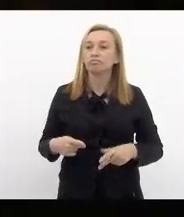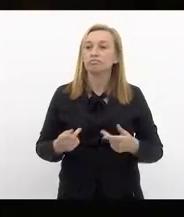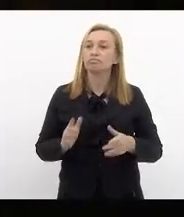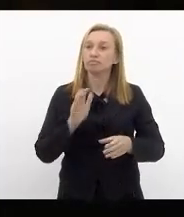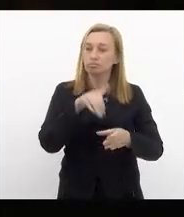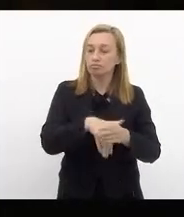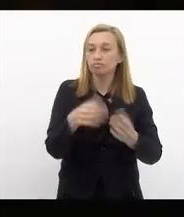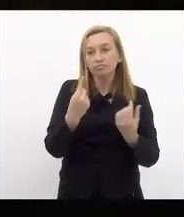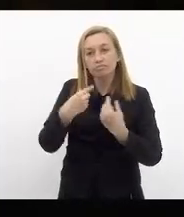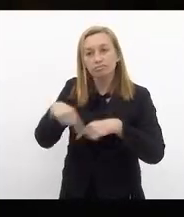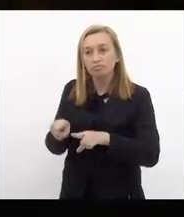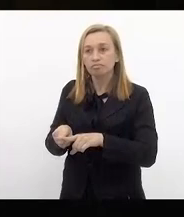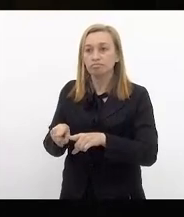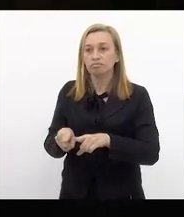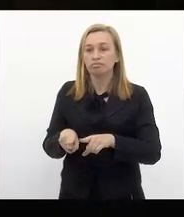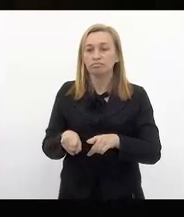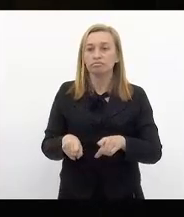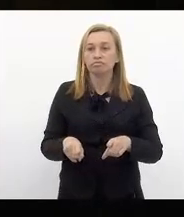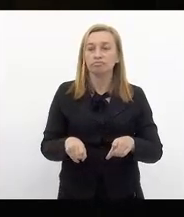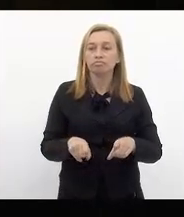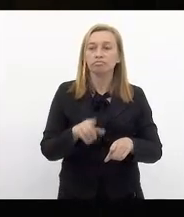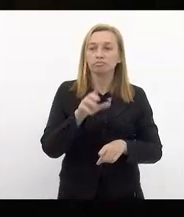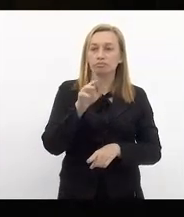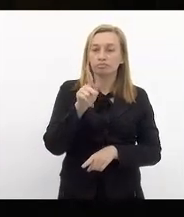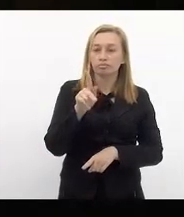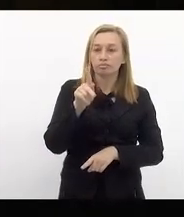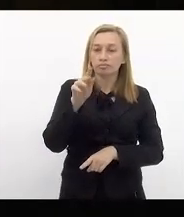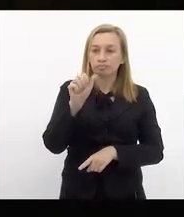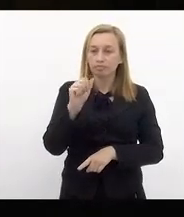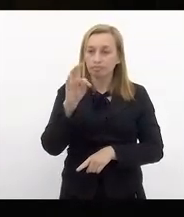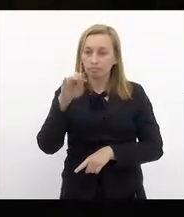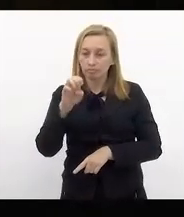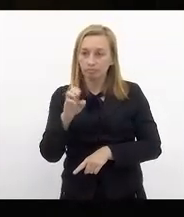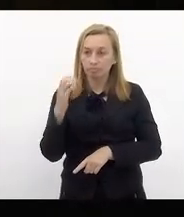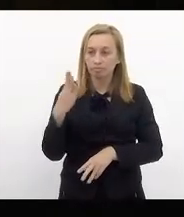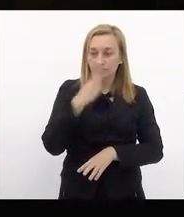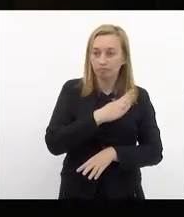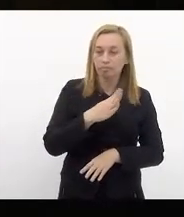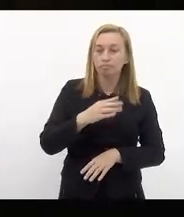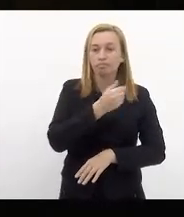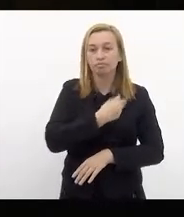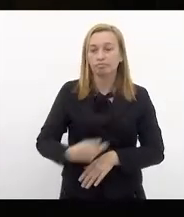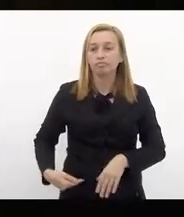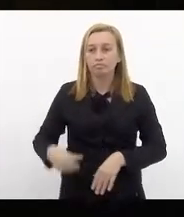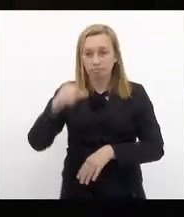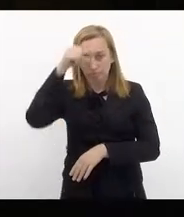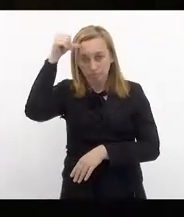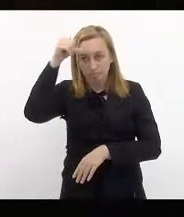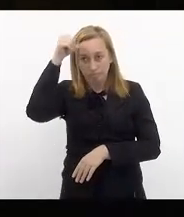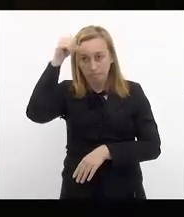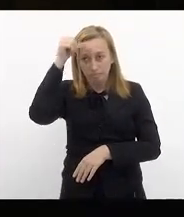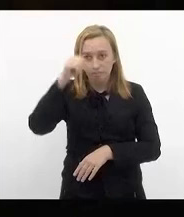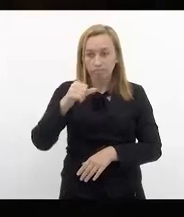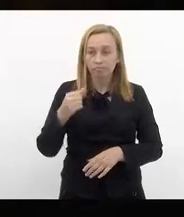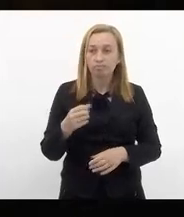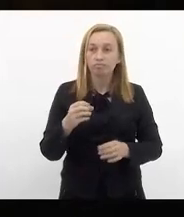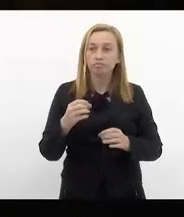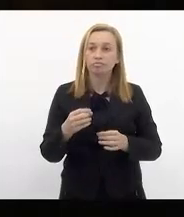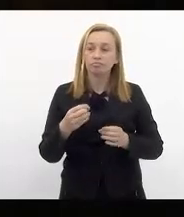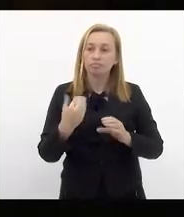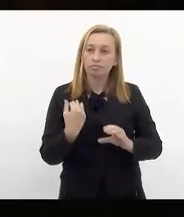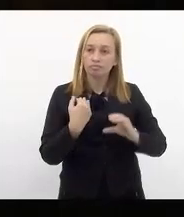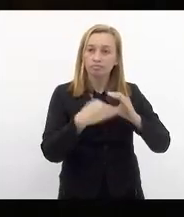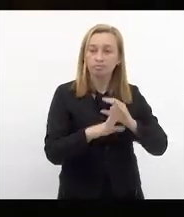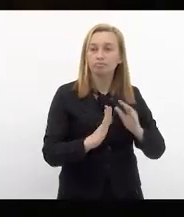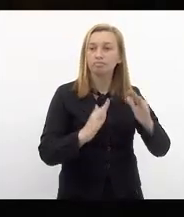votar contra o pacote de maldade que o governador Cláudio Castro joga para essa casa de